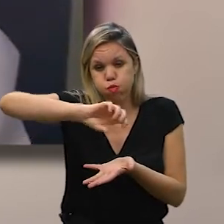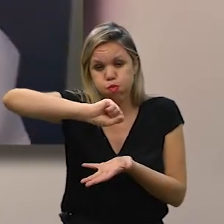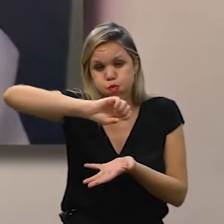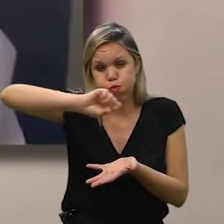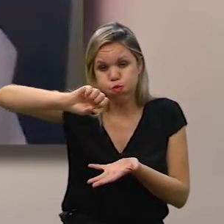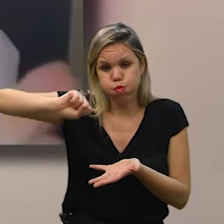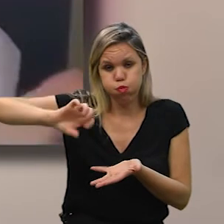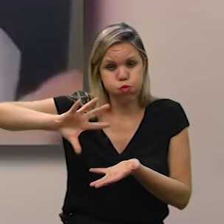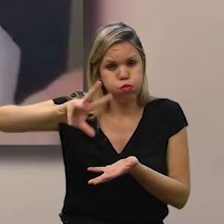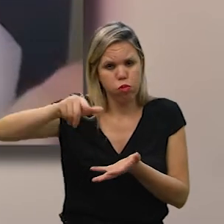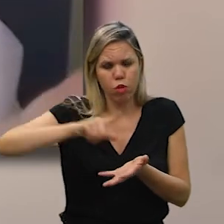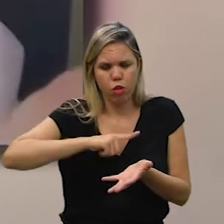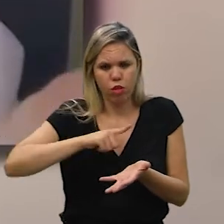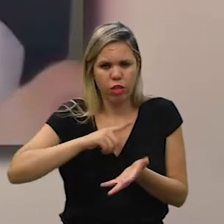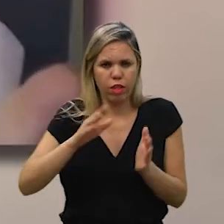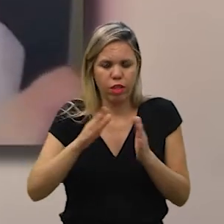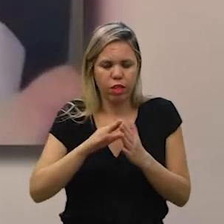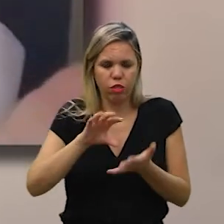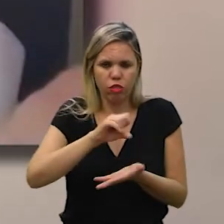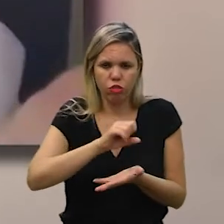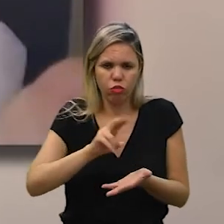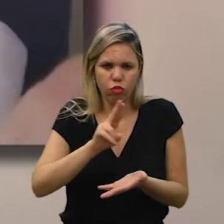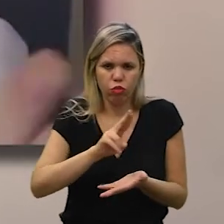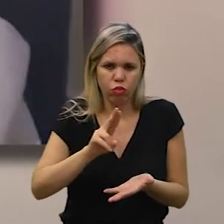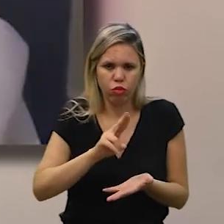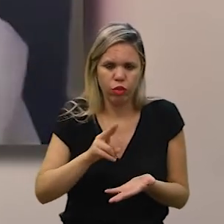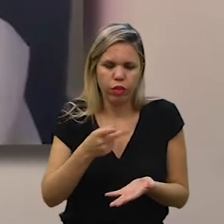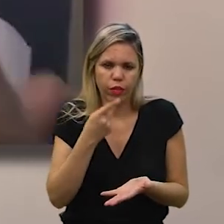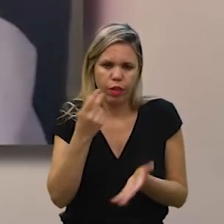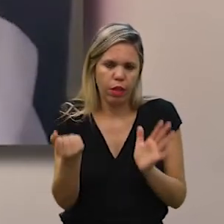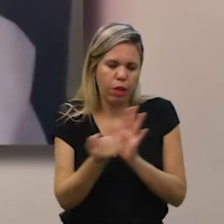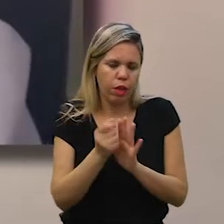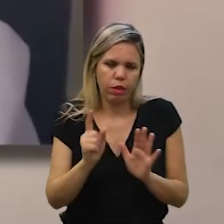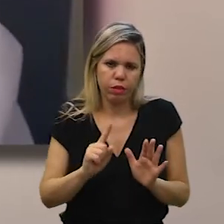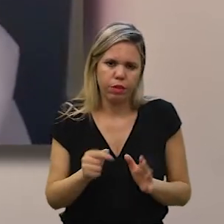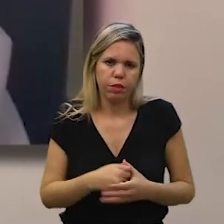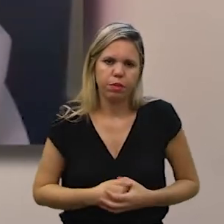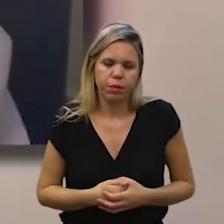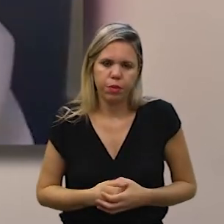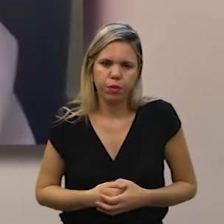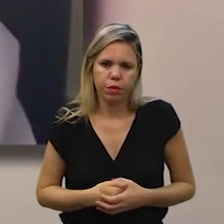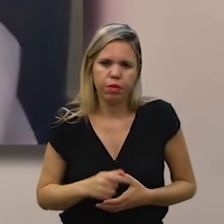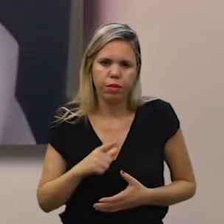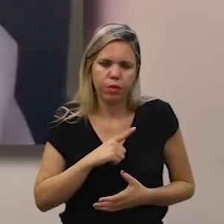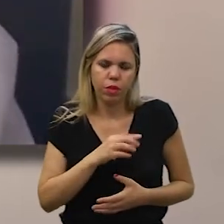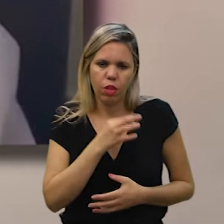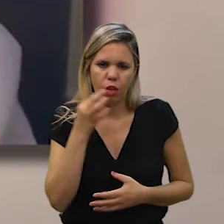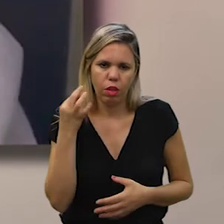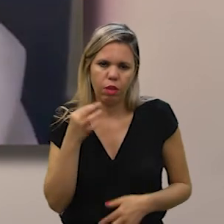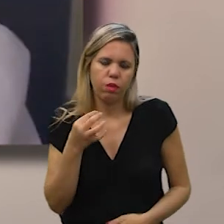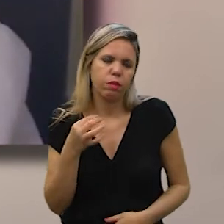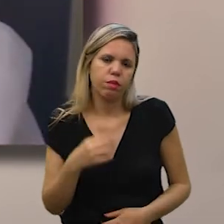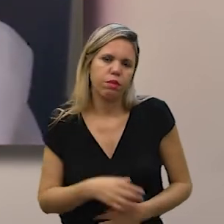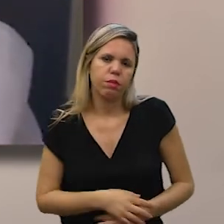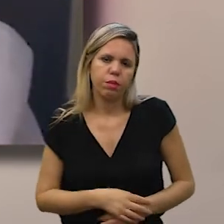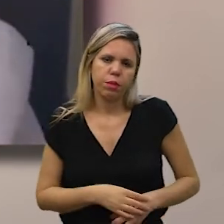hidratante, todo mundo tem um pouquinho de creme hidratante em casa. Não vamos dizer marca aqui, né? Mas tem cremes